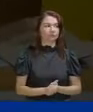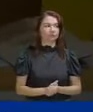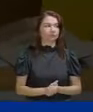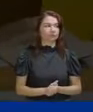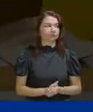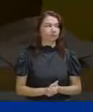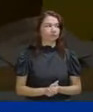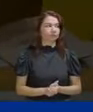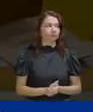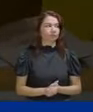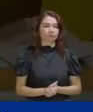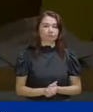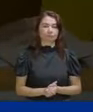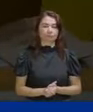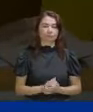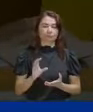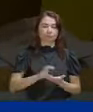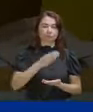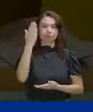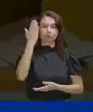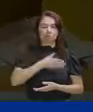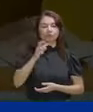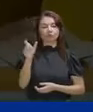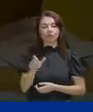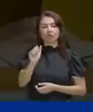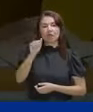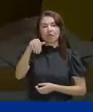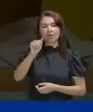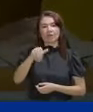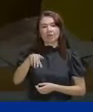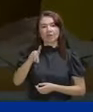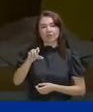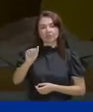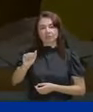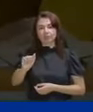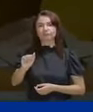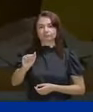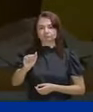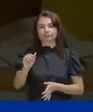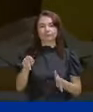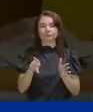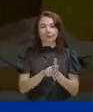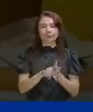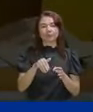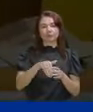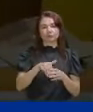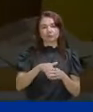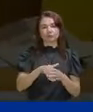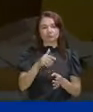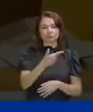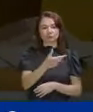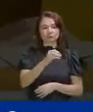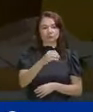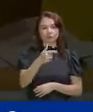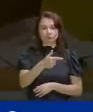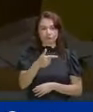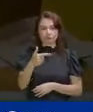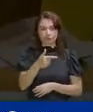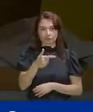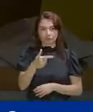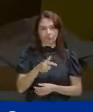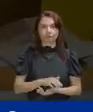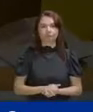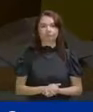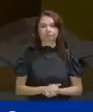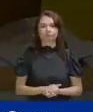excelência. Prestação de contas de Amanda Cavalcante Jardim, referente às eleições de 2022, no que